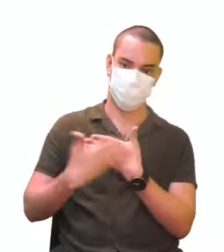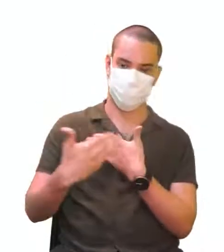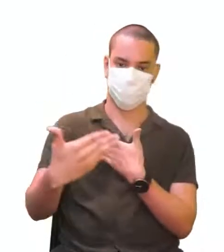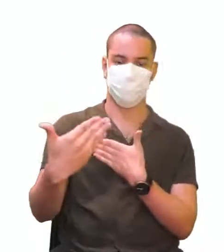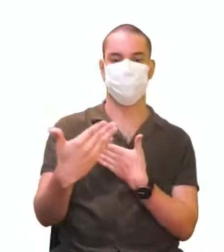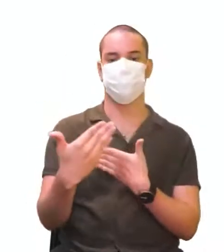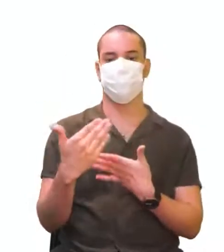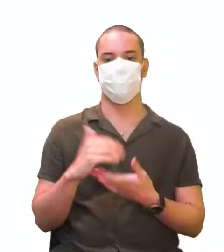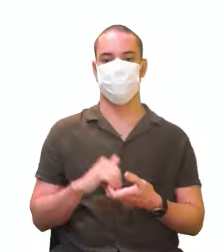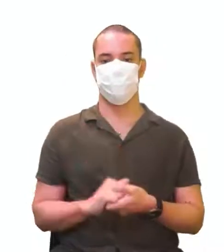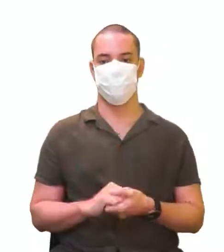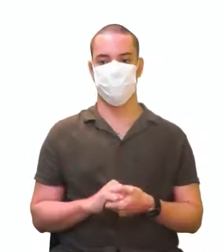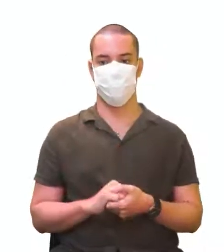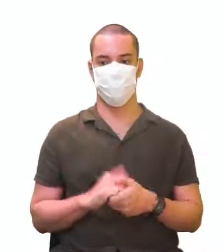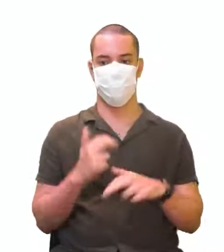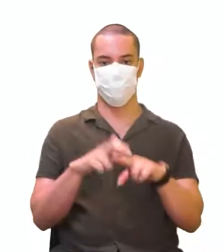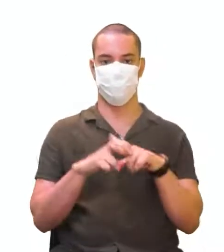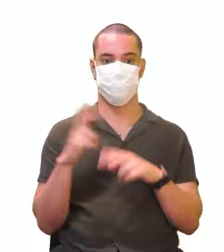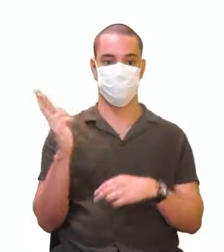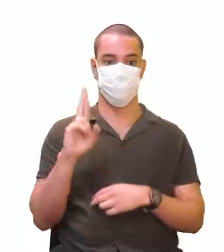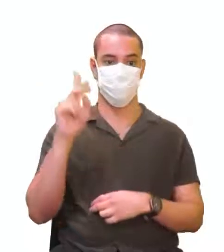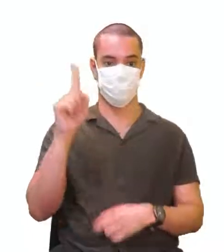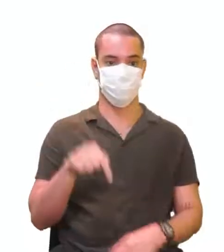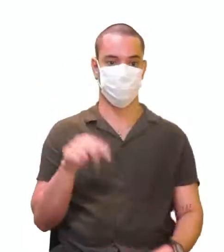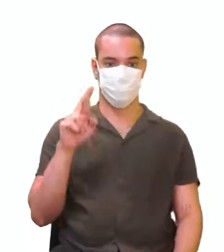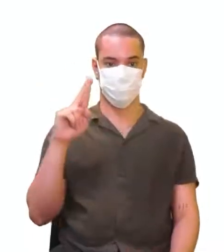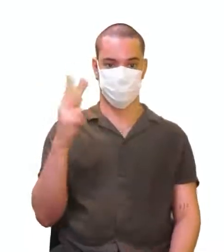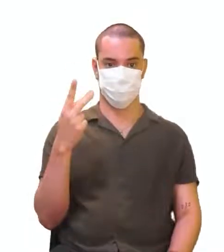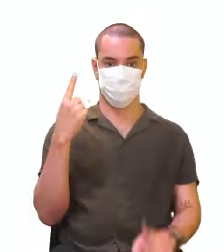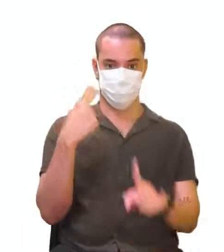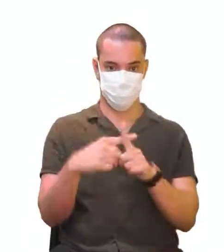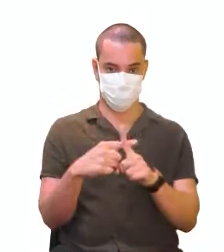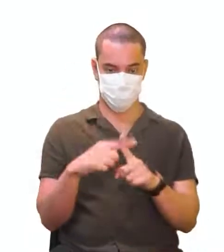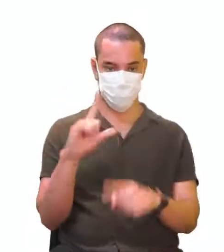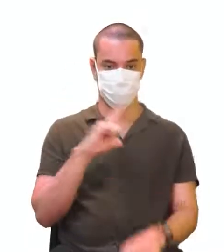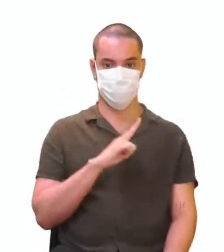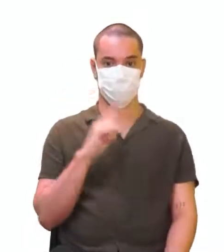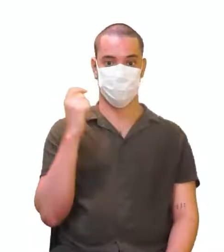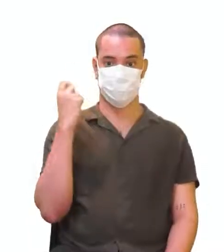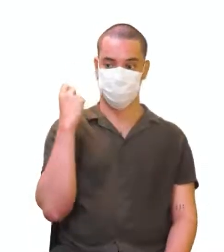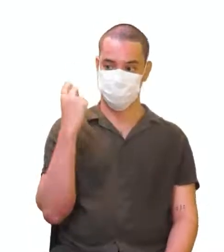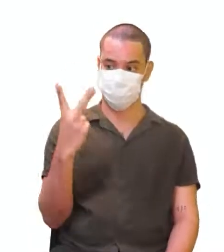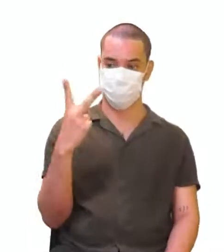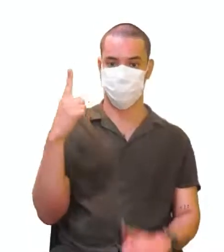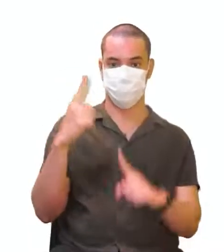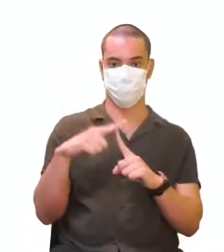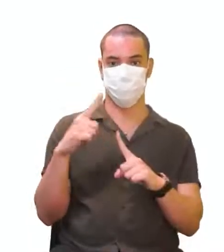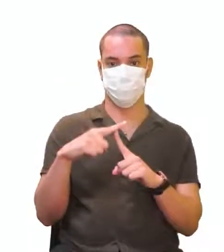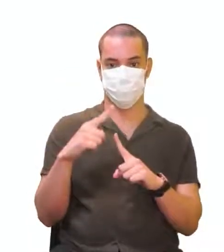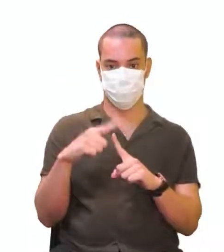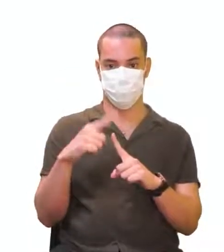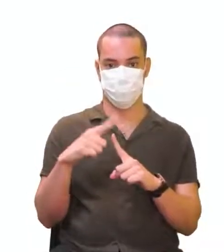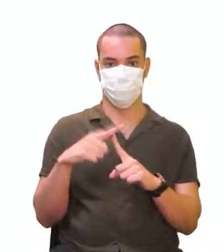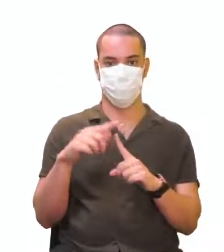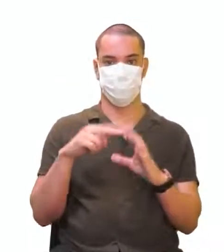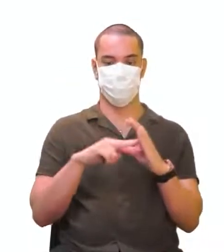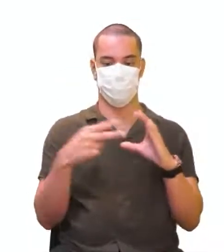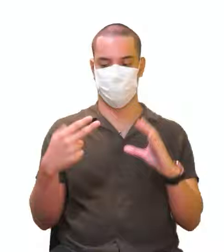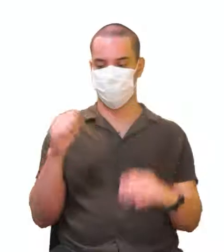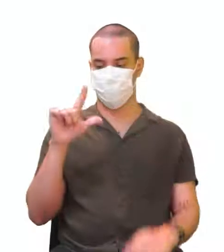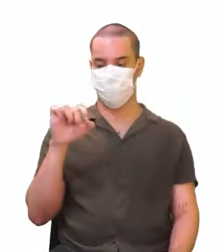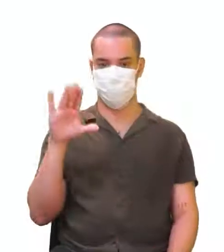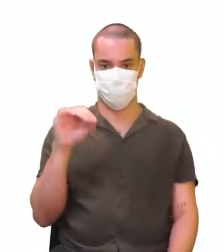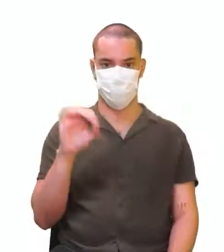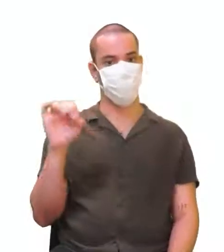esse tipo de herança. Então, quem é RH positivo vai ter 2 tipos de pares de alelos. Ou ele